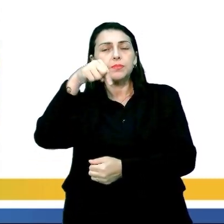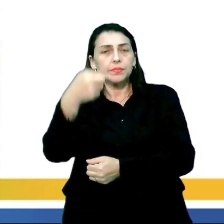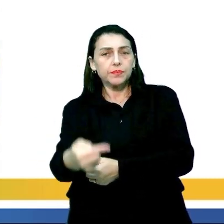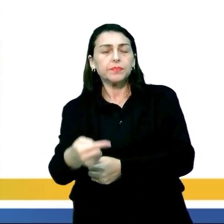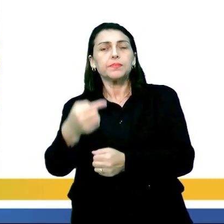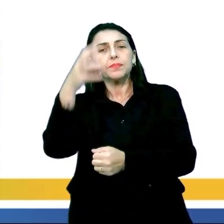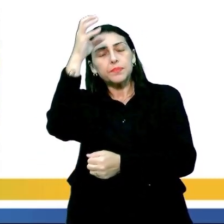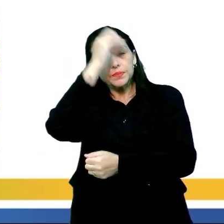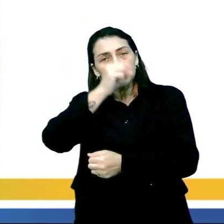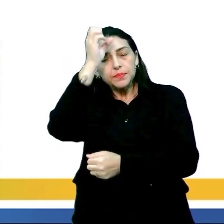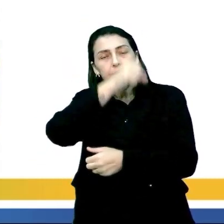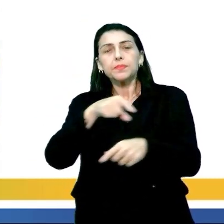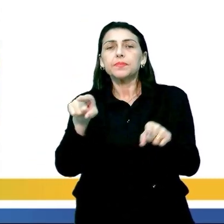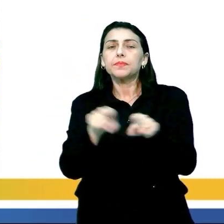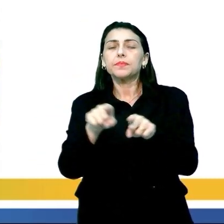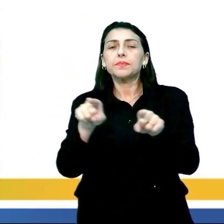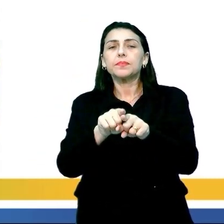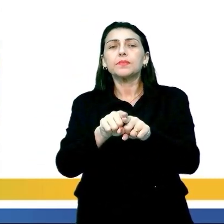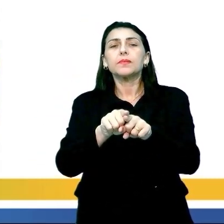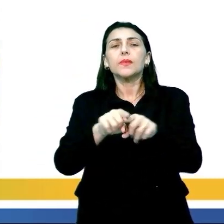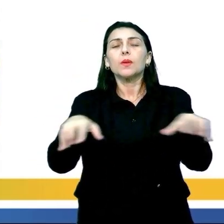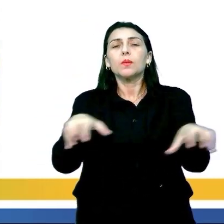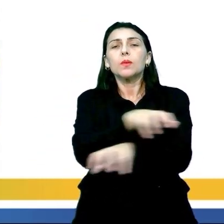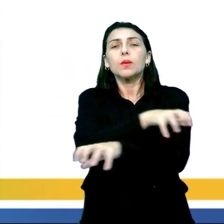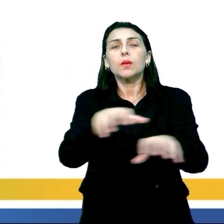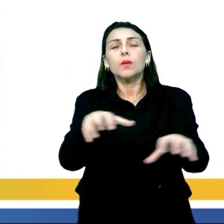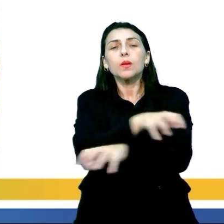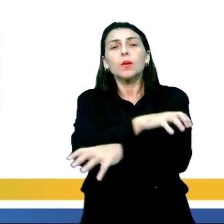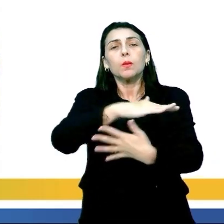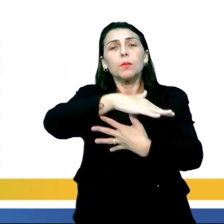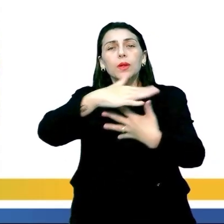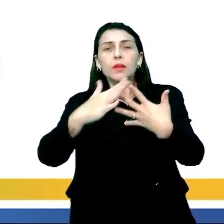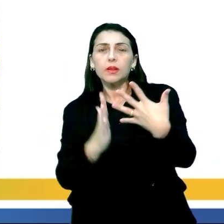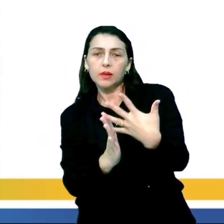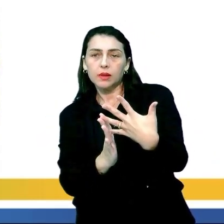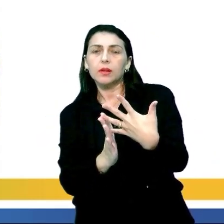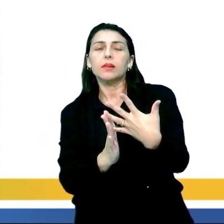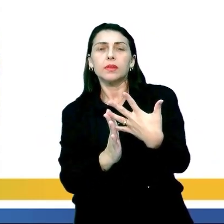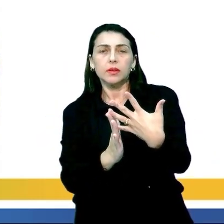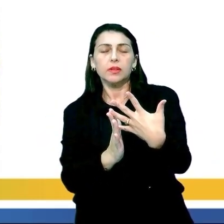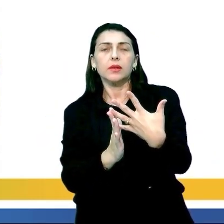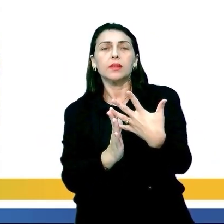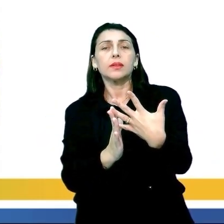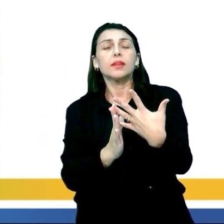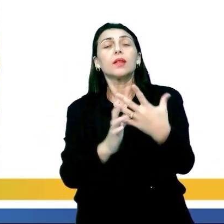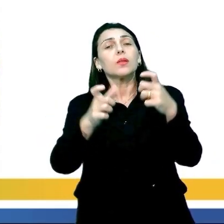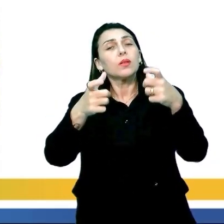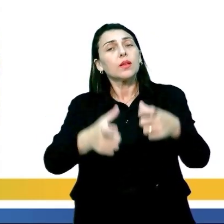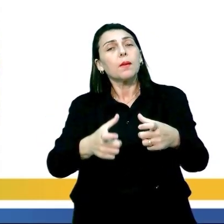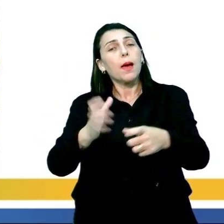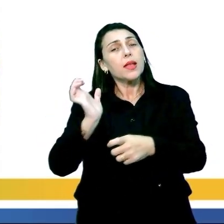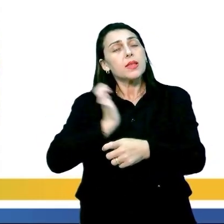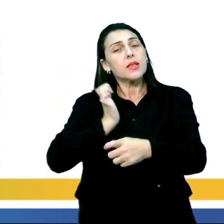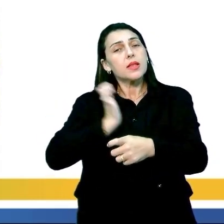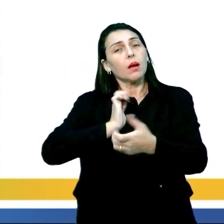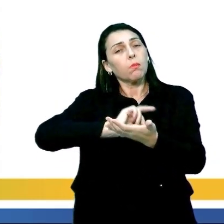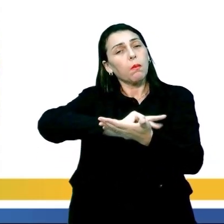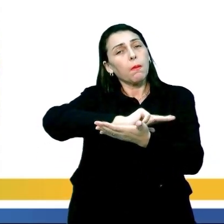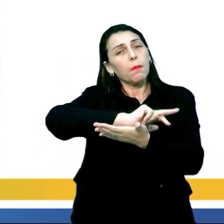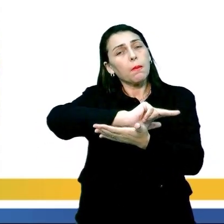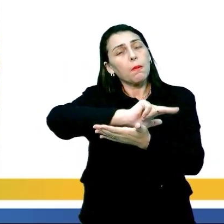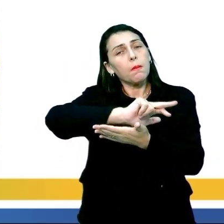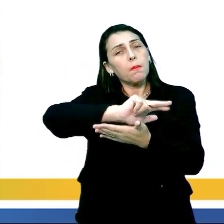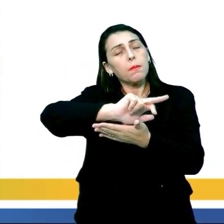a gente aprendeu um pouco sobre o bioma Mata Atlântica. A Mata Atlântica é uma das áreas mais ricas em biodiversidade